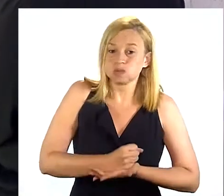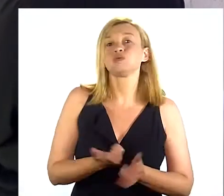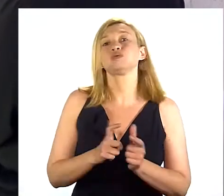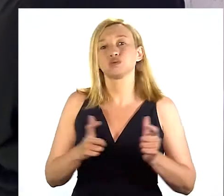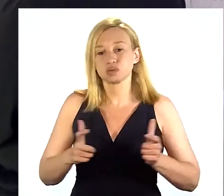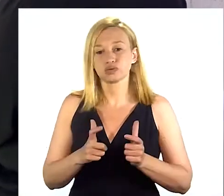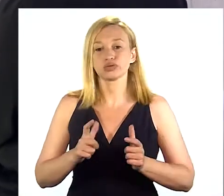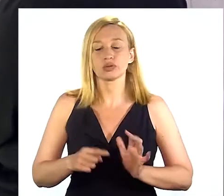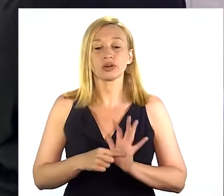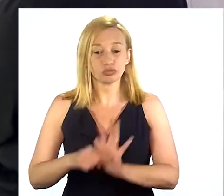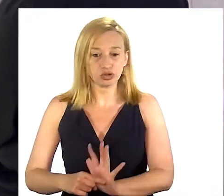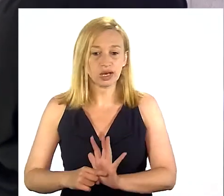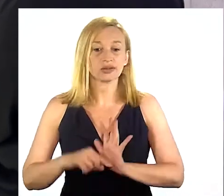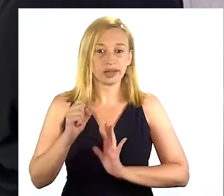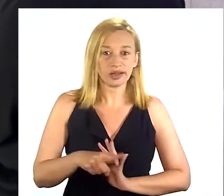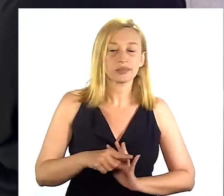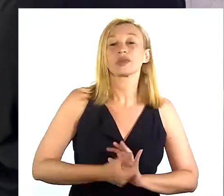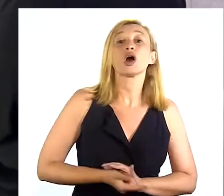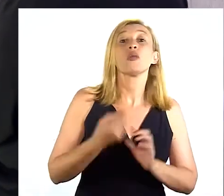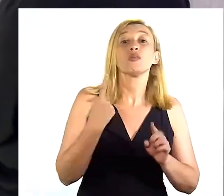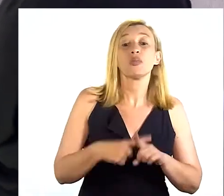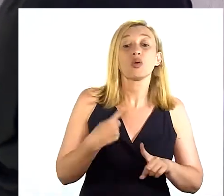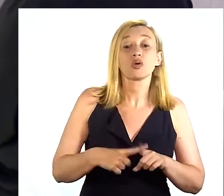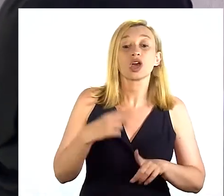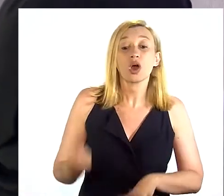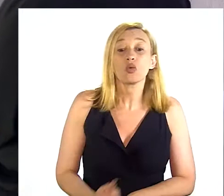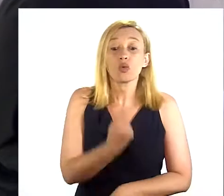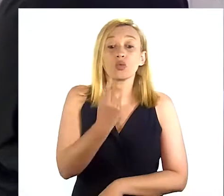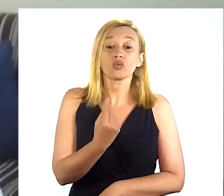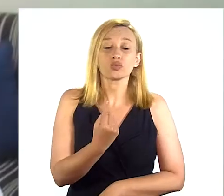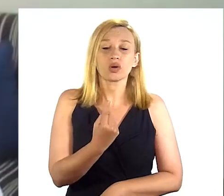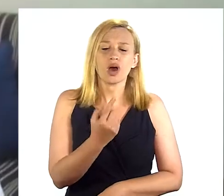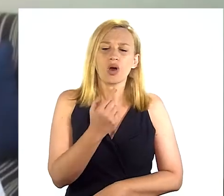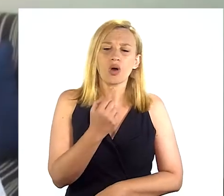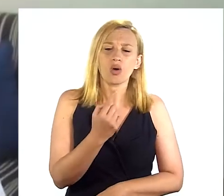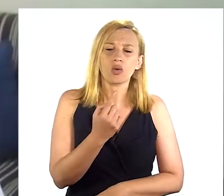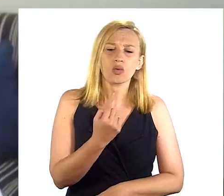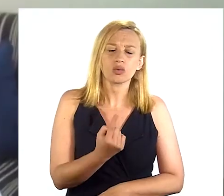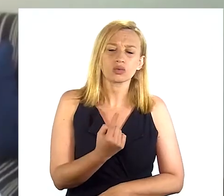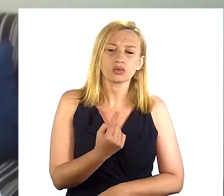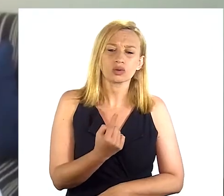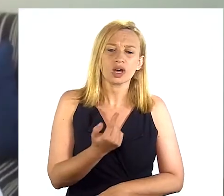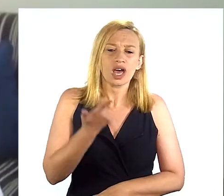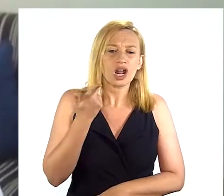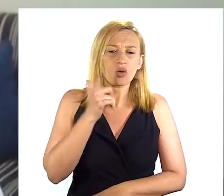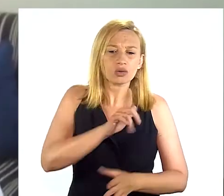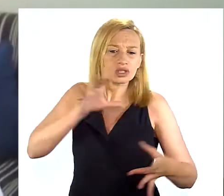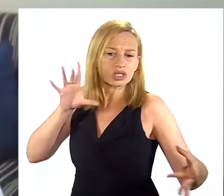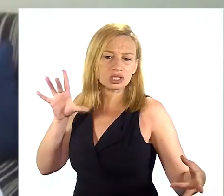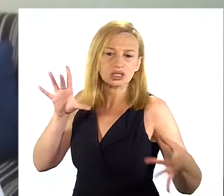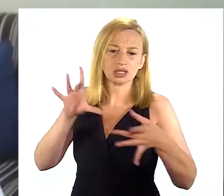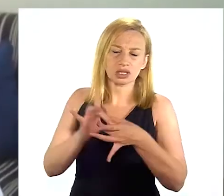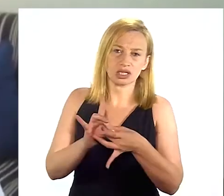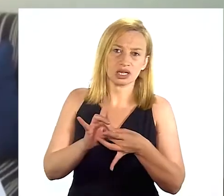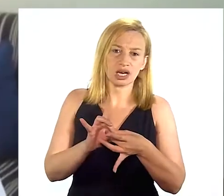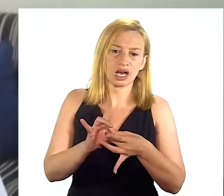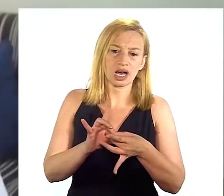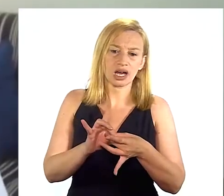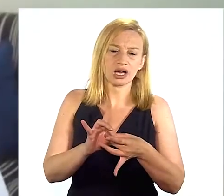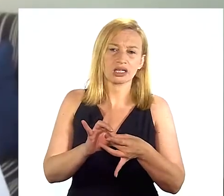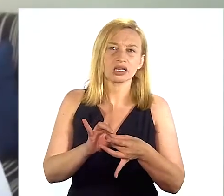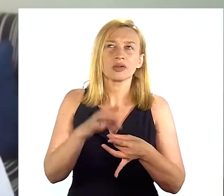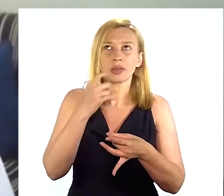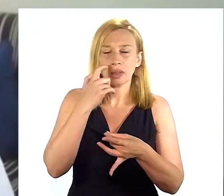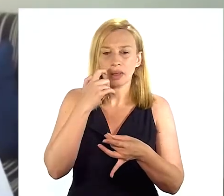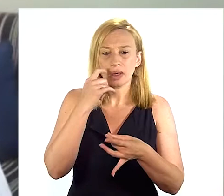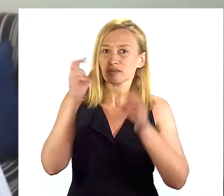grande no convencimento, né? O que seria muito oportuno agora era conseguir integrar